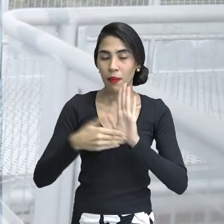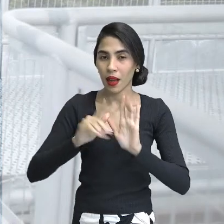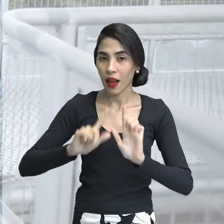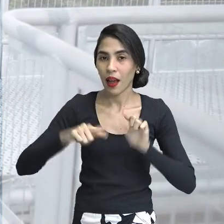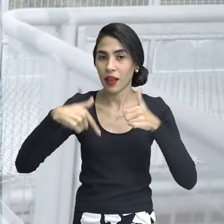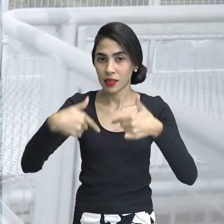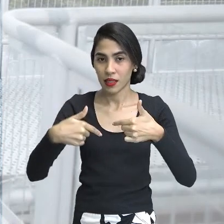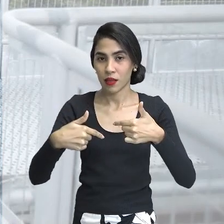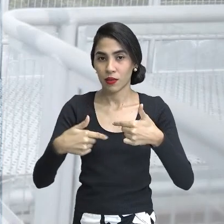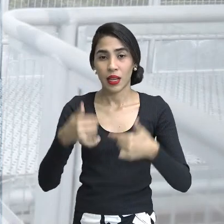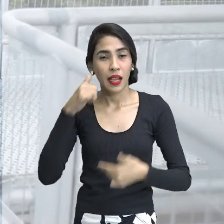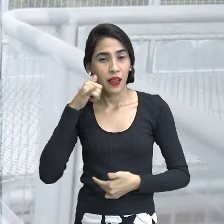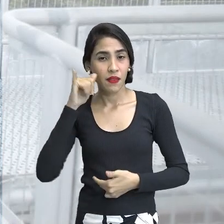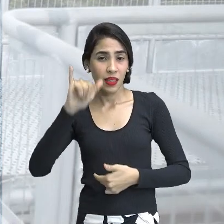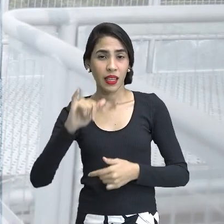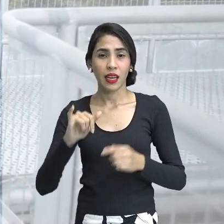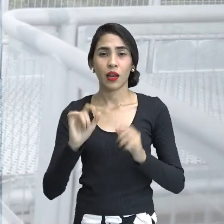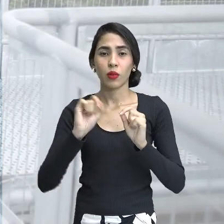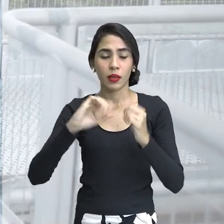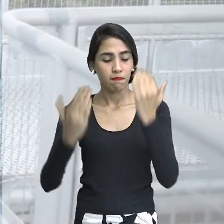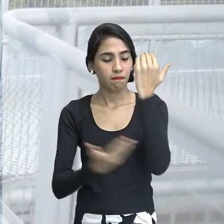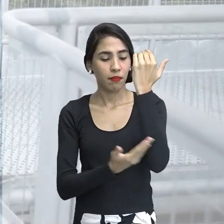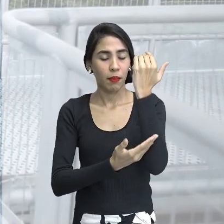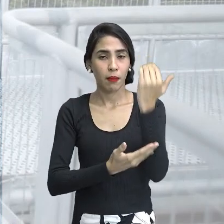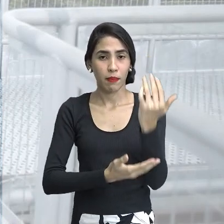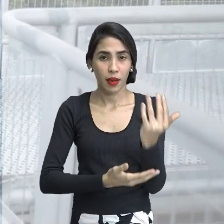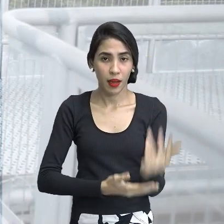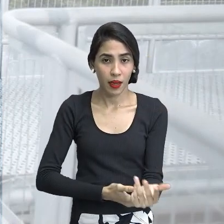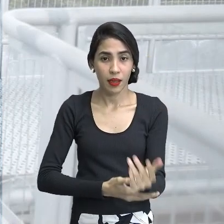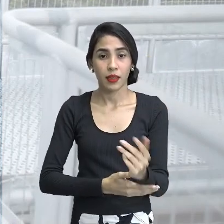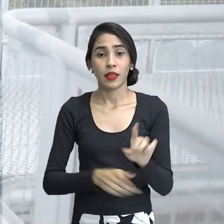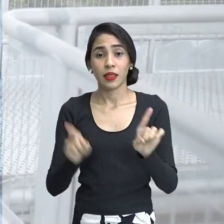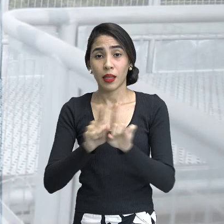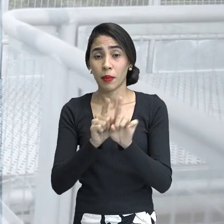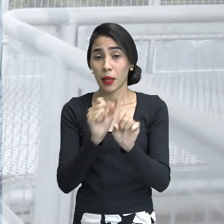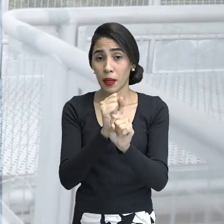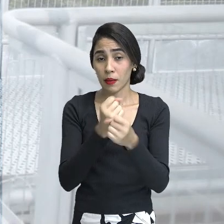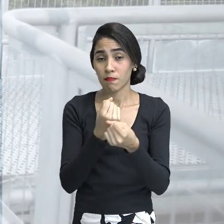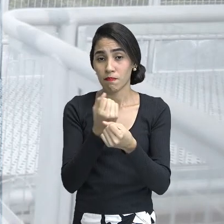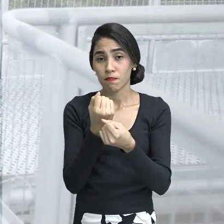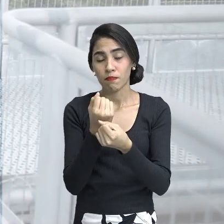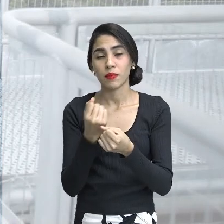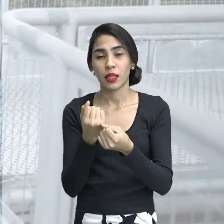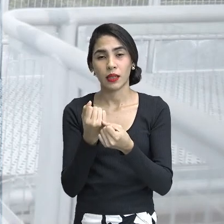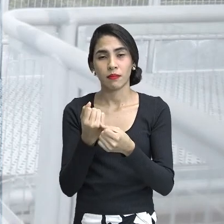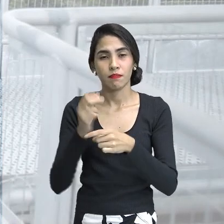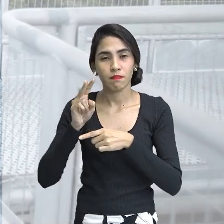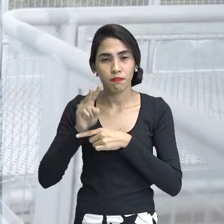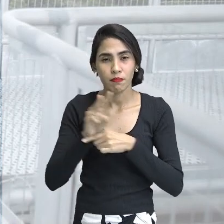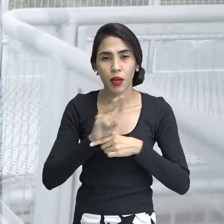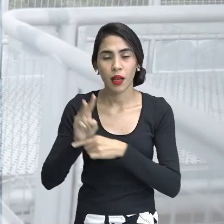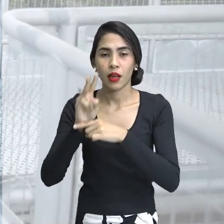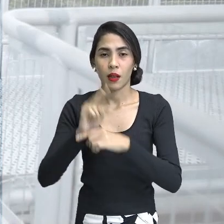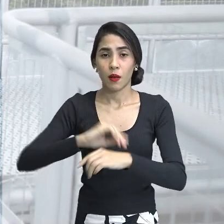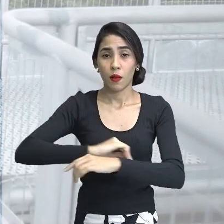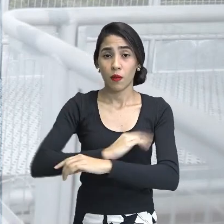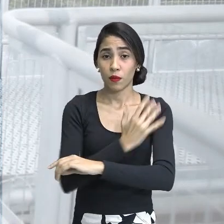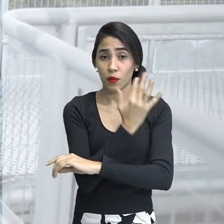para conter toda essa destruição que possa surgir, para proteger a floresta e também promover o